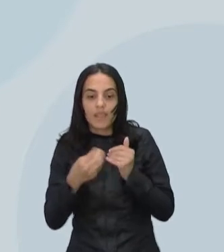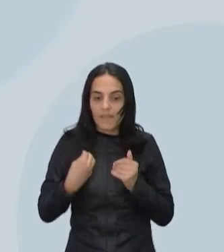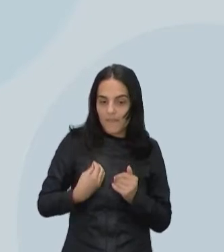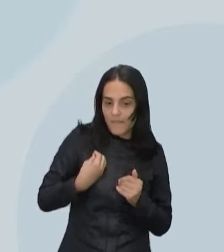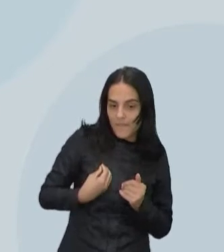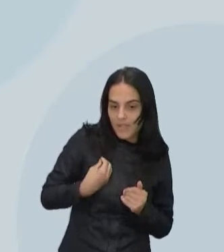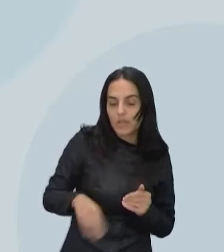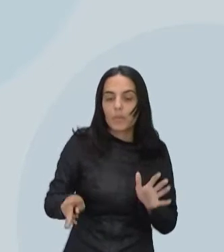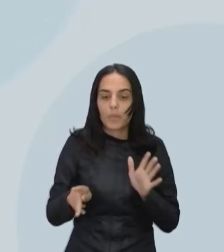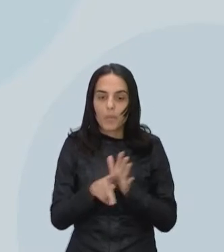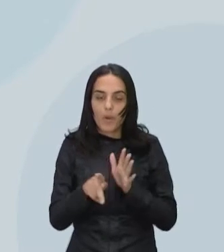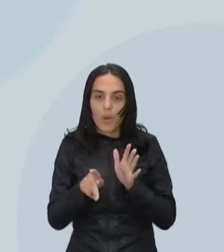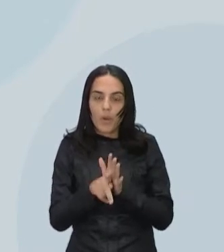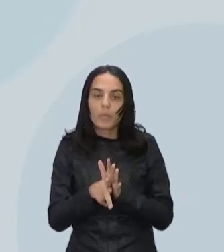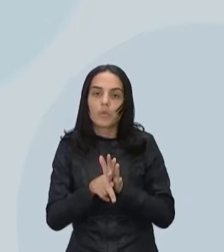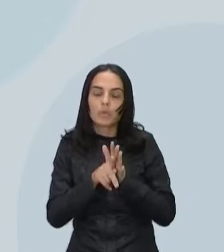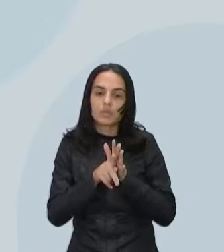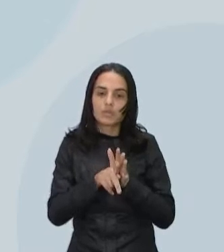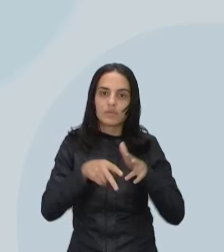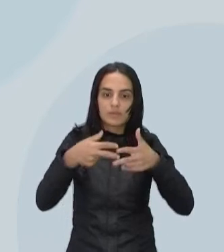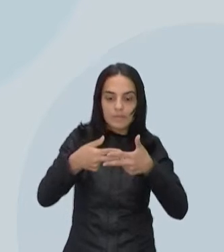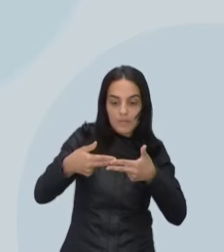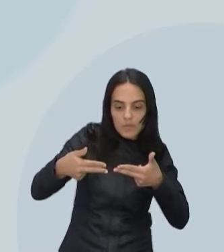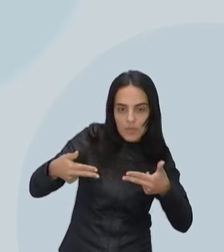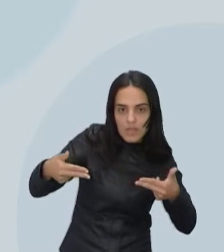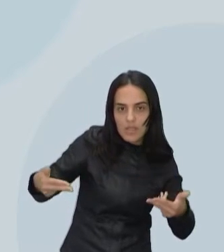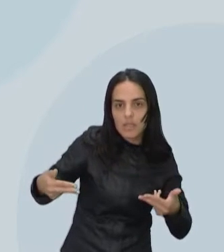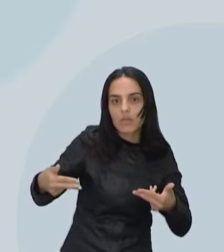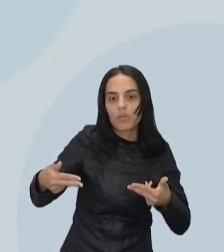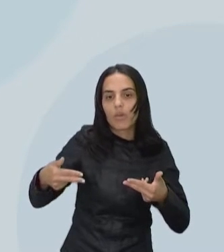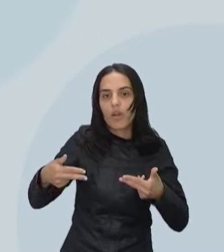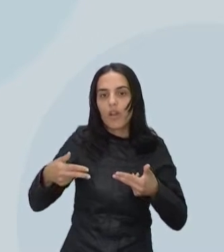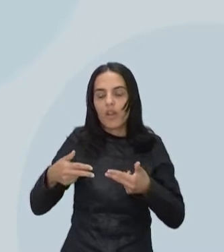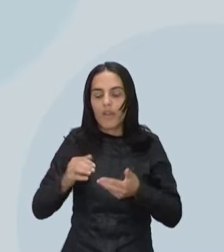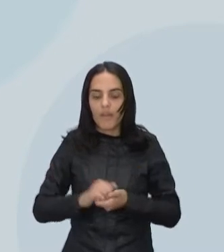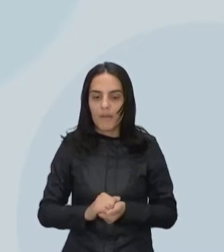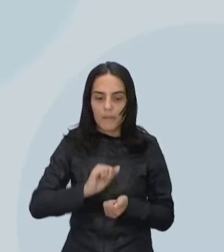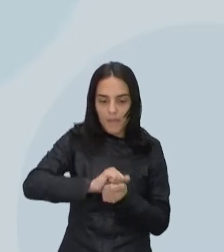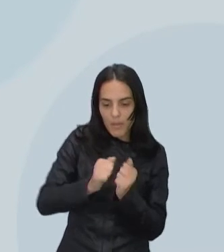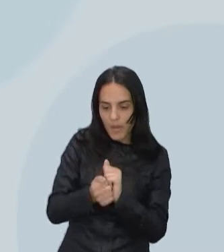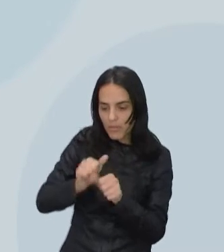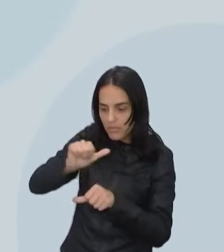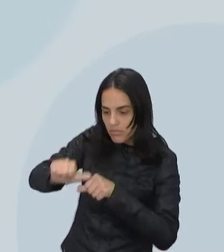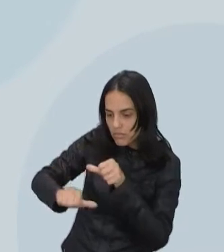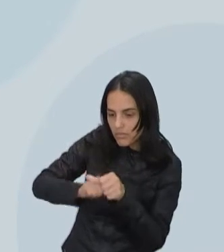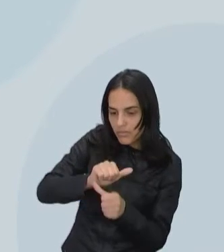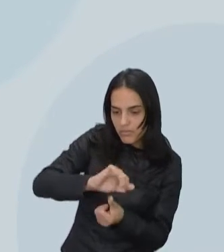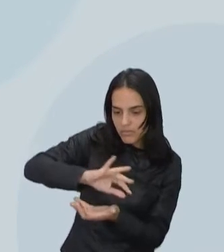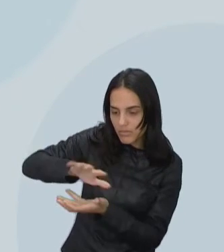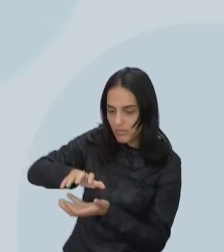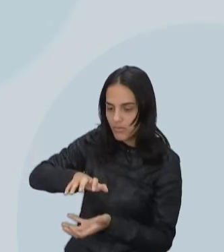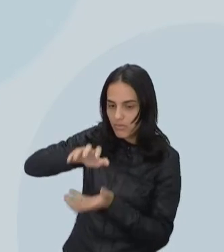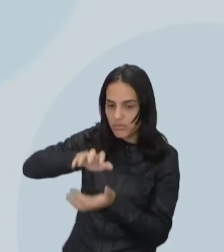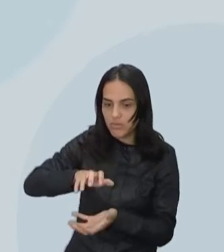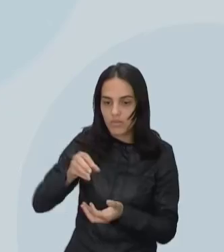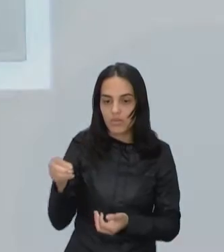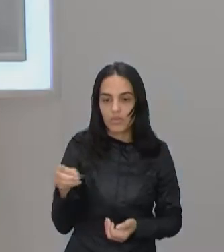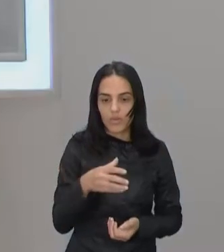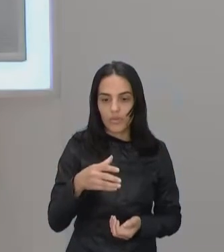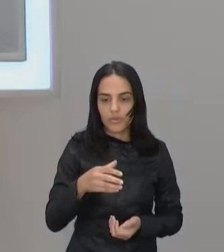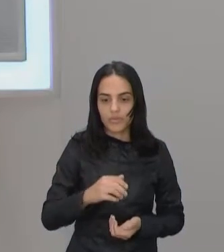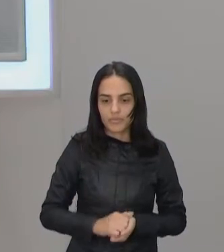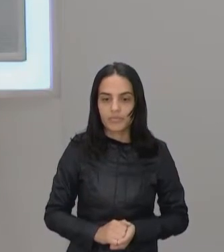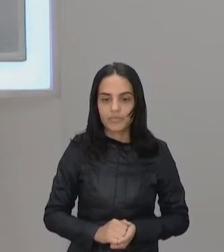ciclos biogeoquímicos. Mas essa pergunta aí, ela já é uma pergunta, né, que ela vai representar para nós um dado